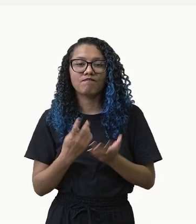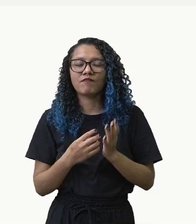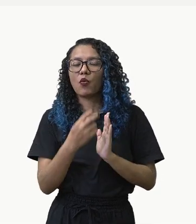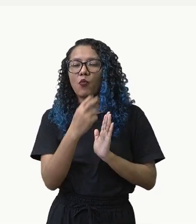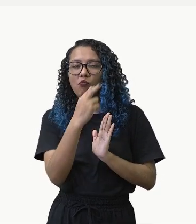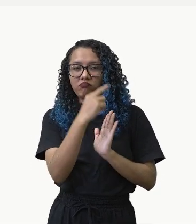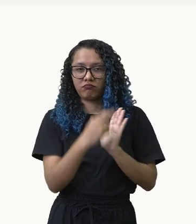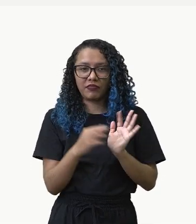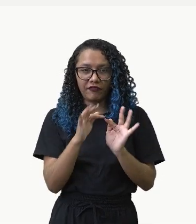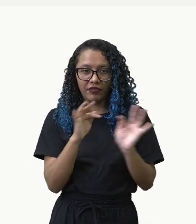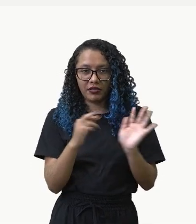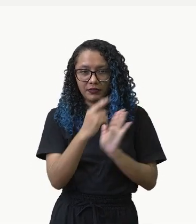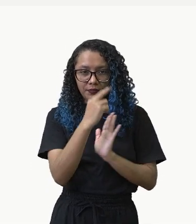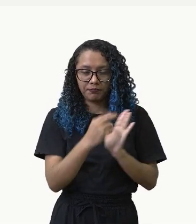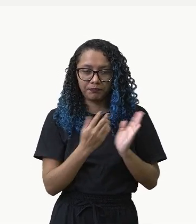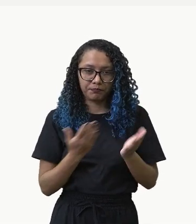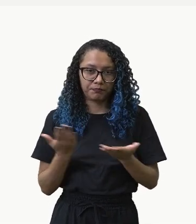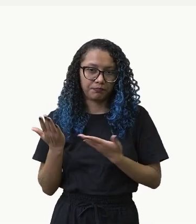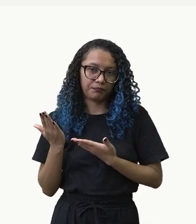vamos